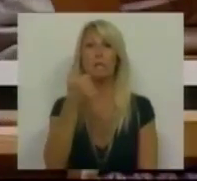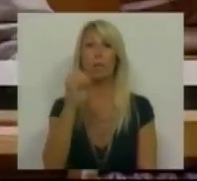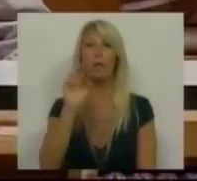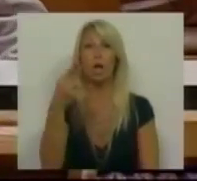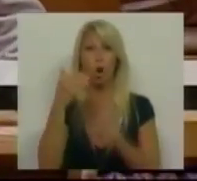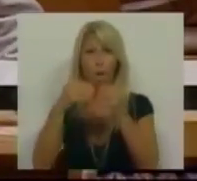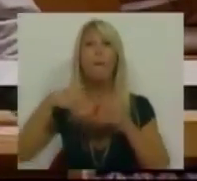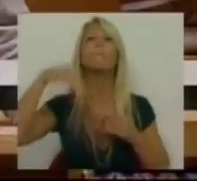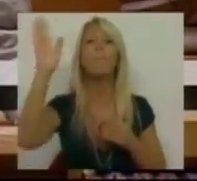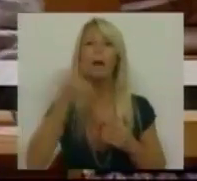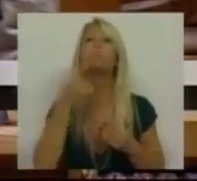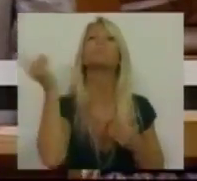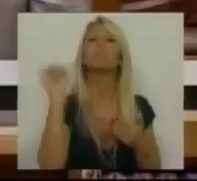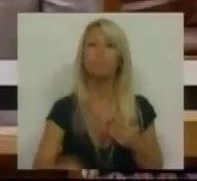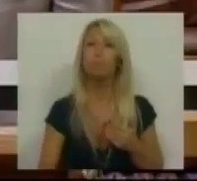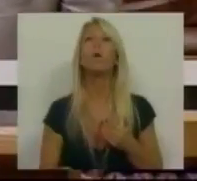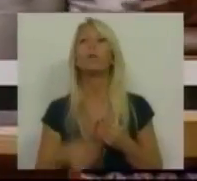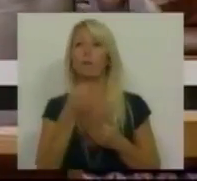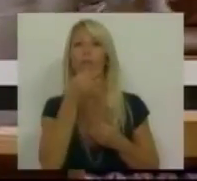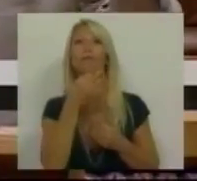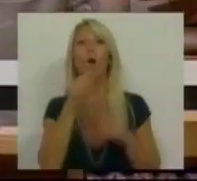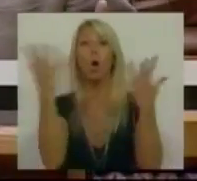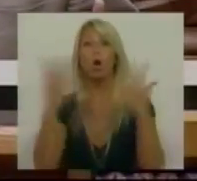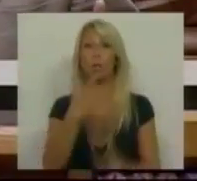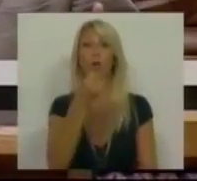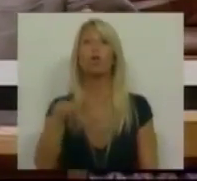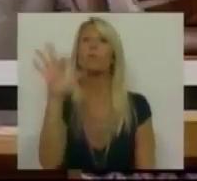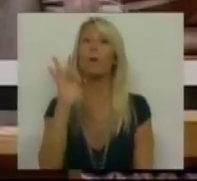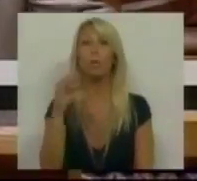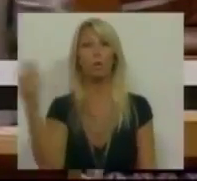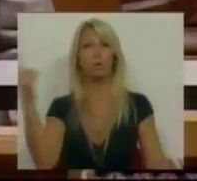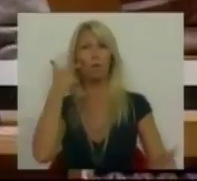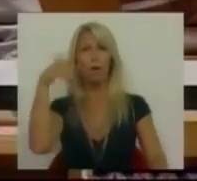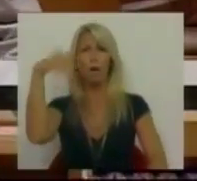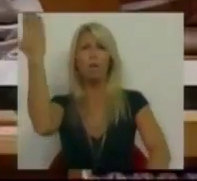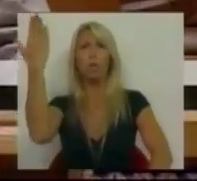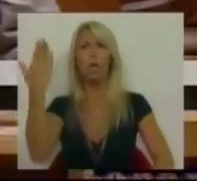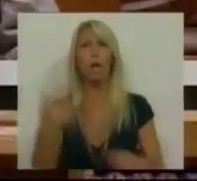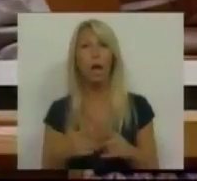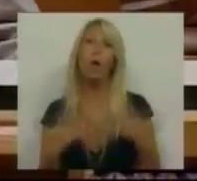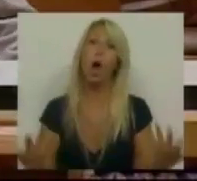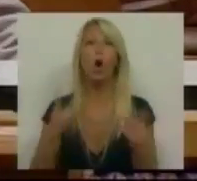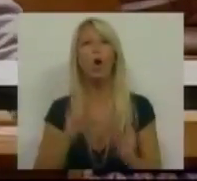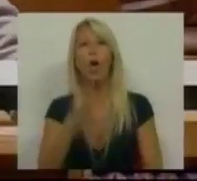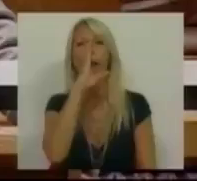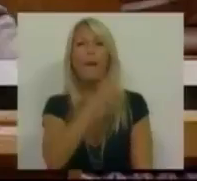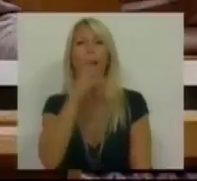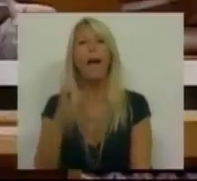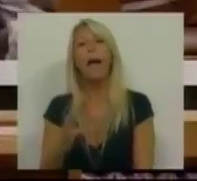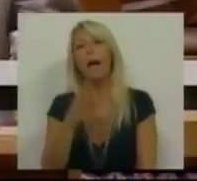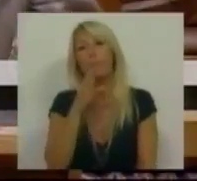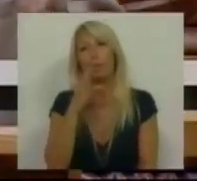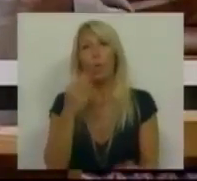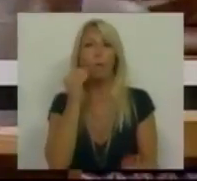será novamente insistido no orçamento para 2014. O que é extraordinário passa a habitual. E aquelas que eram as promessas,